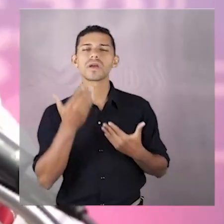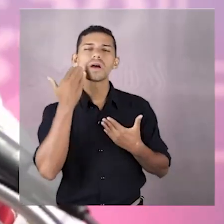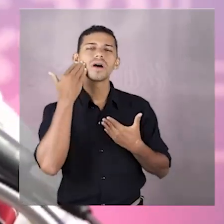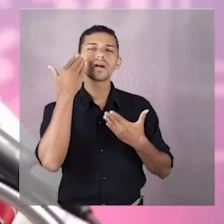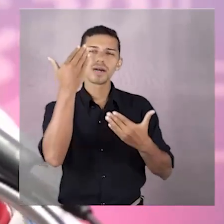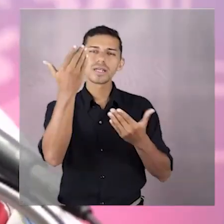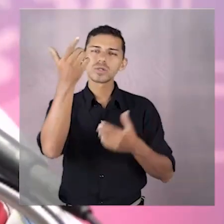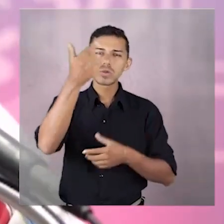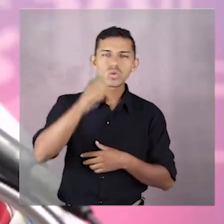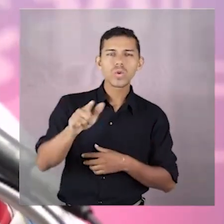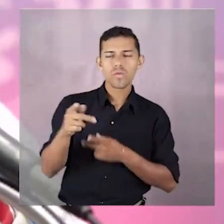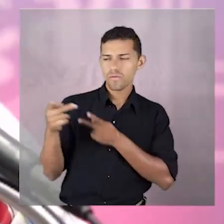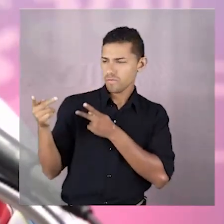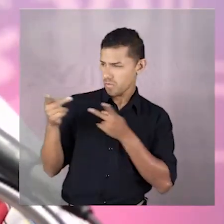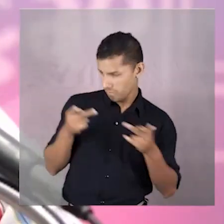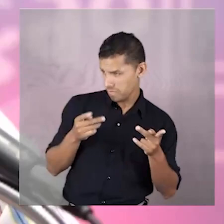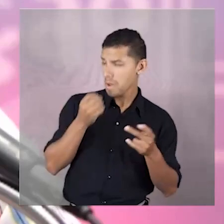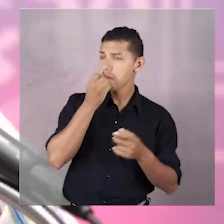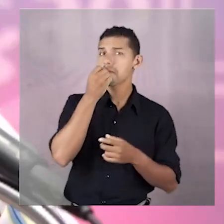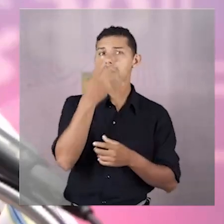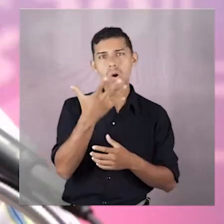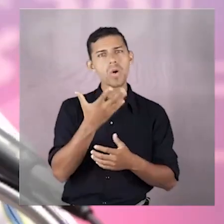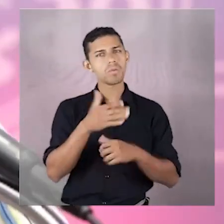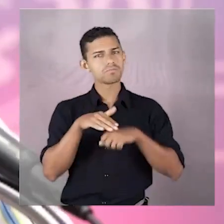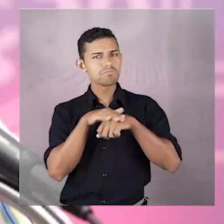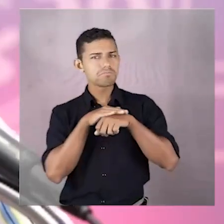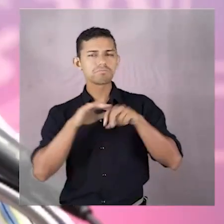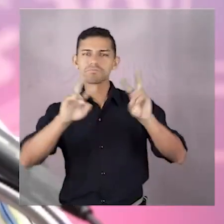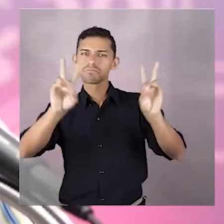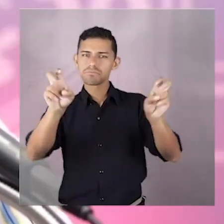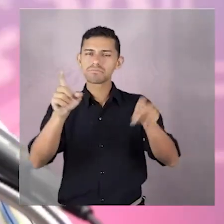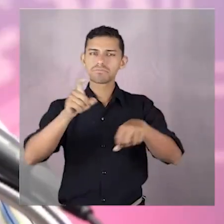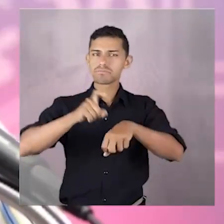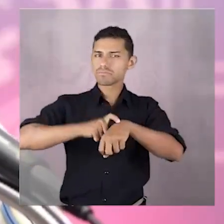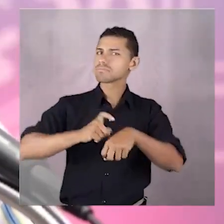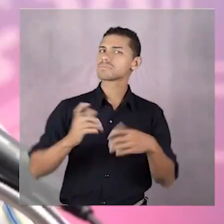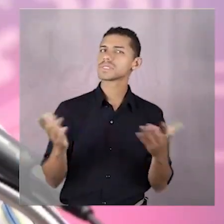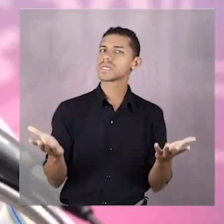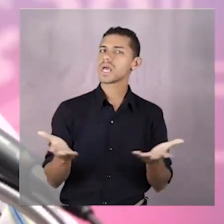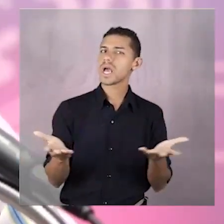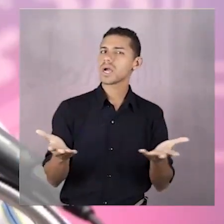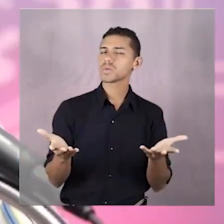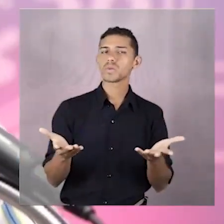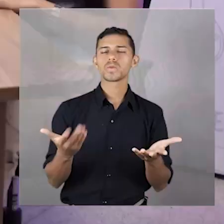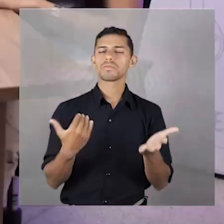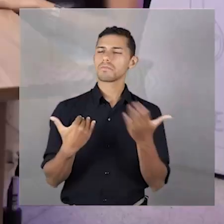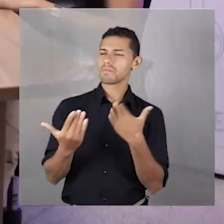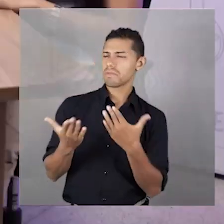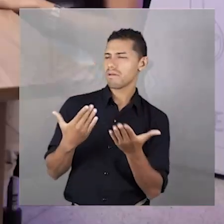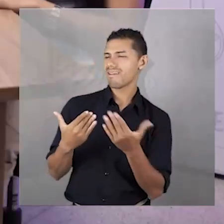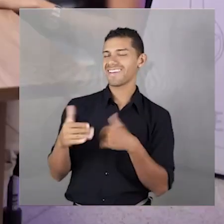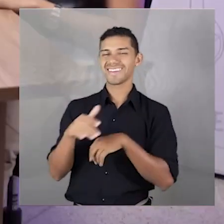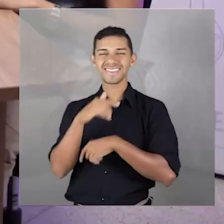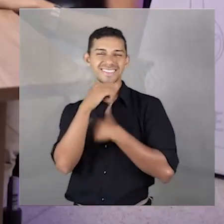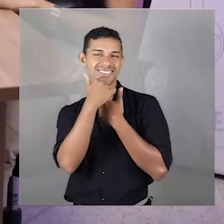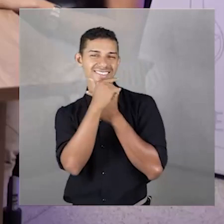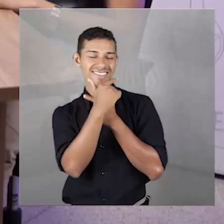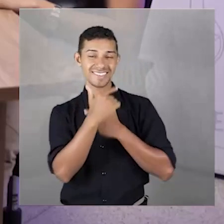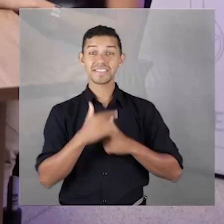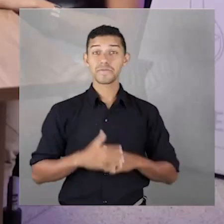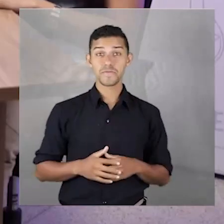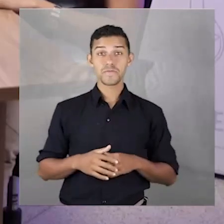agradeço, né, mais uma vez o convite. Foi muito bom estar com vocês aqui nesse momento, assim, um momento de mais descontração,